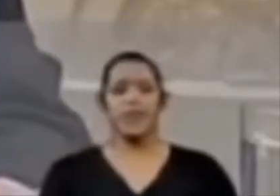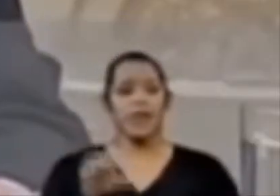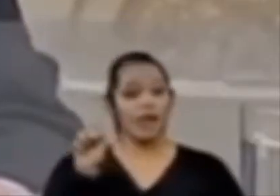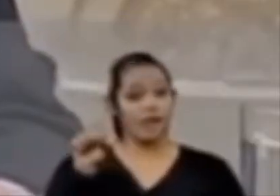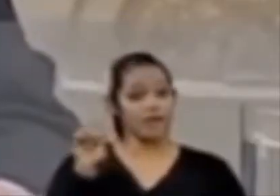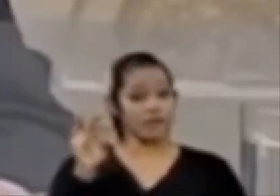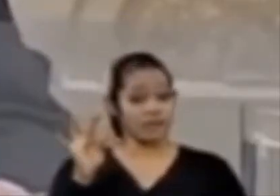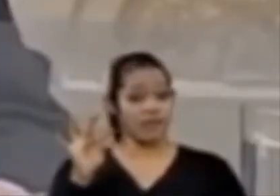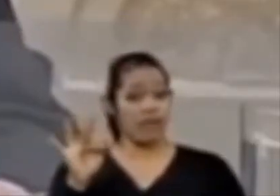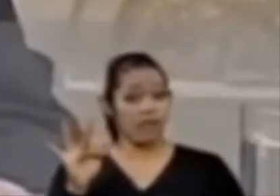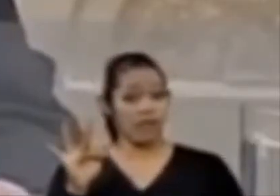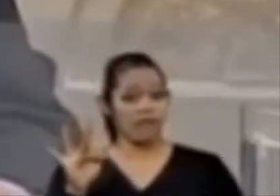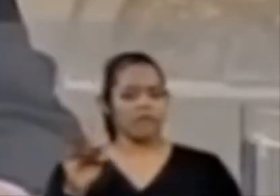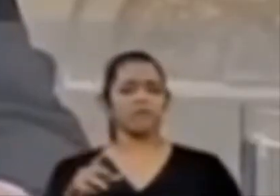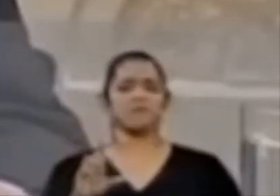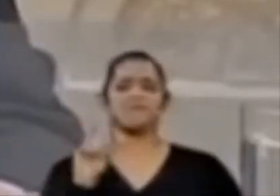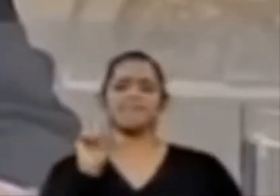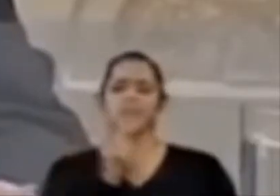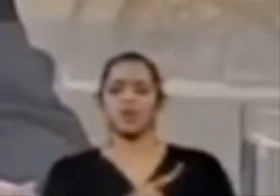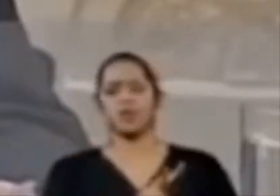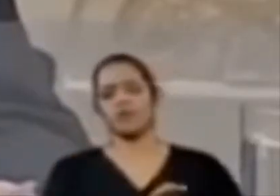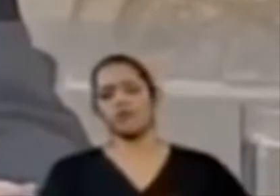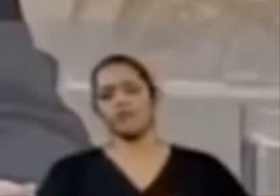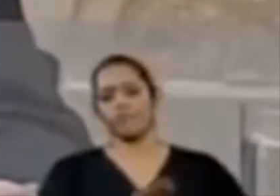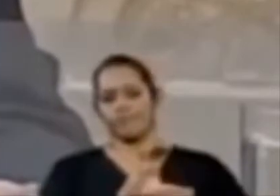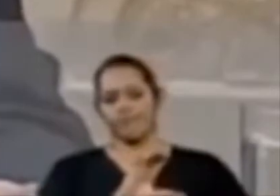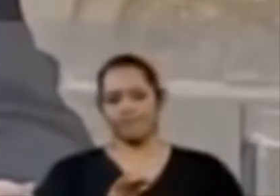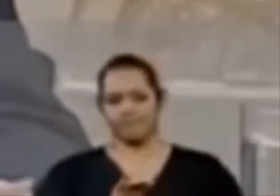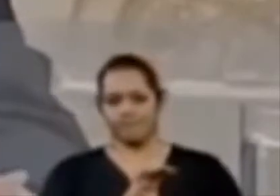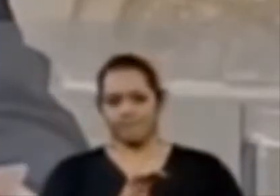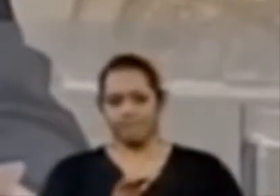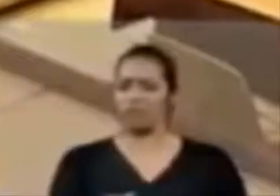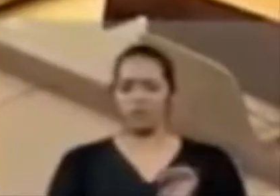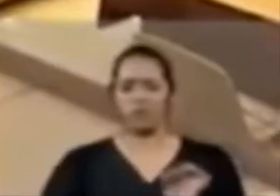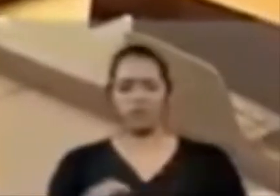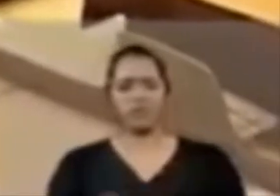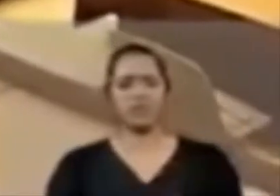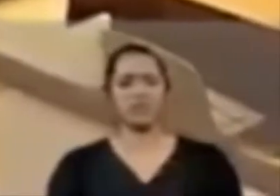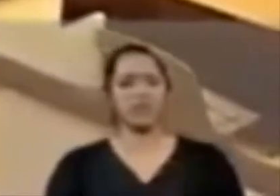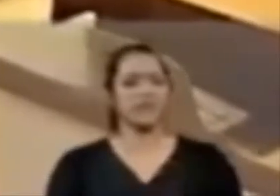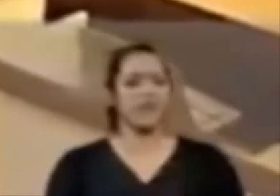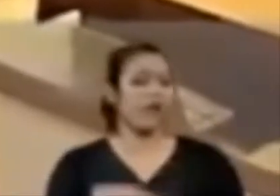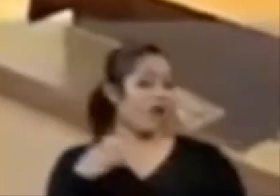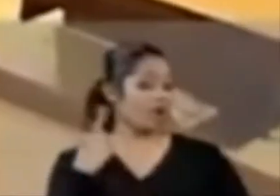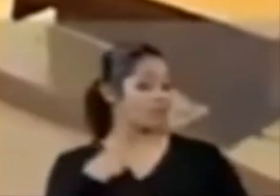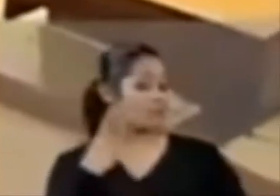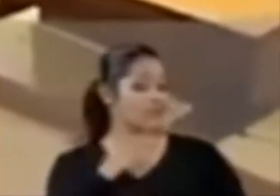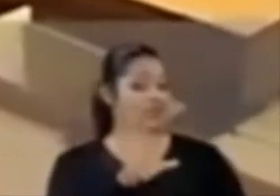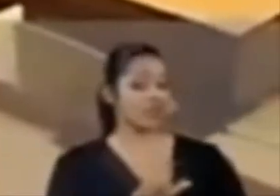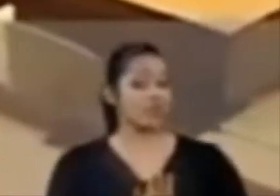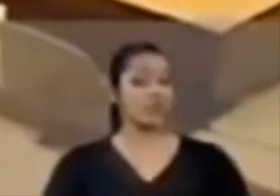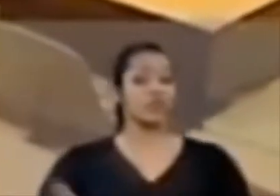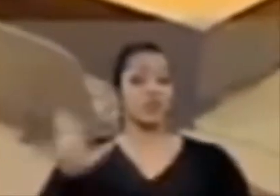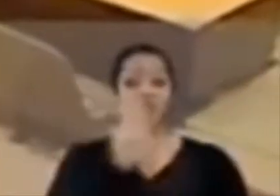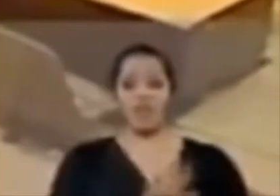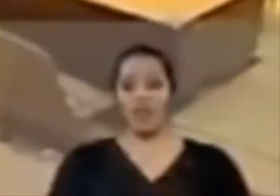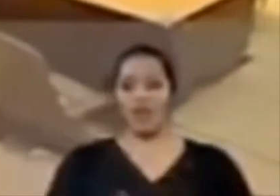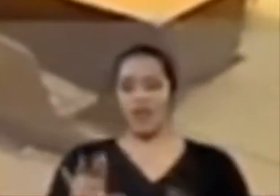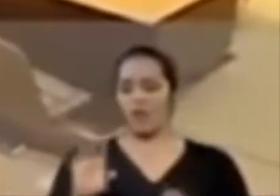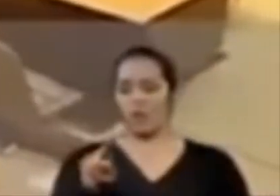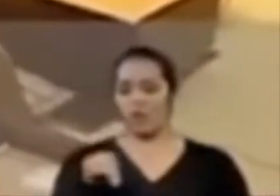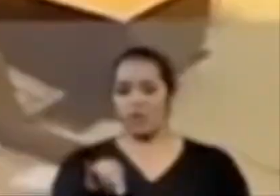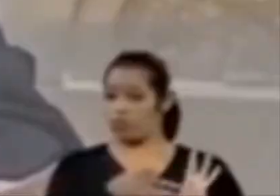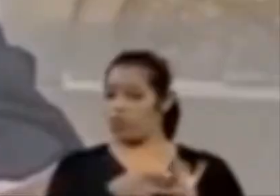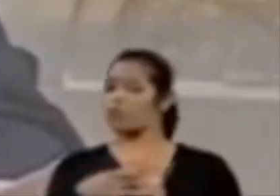democracia, ajudando a construir uma sociedade mais justa e igualitária. O Brasil situa-se hoje no cenário